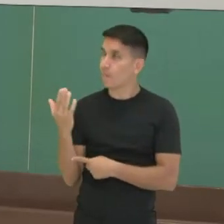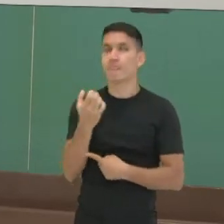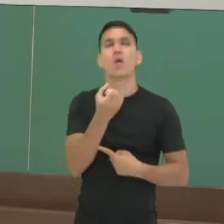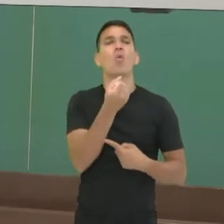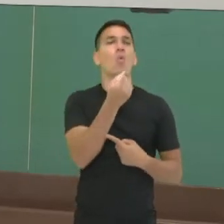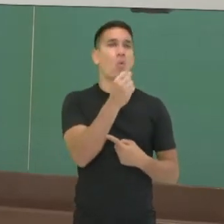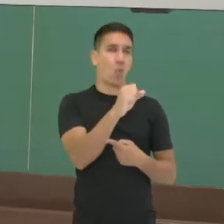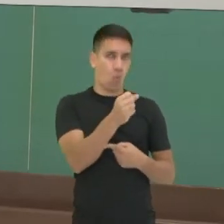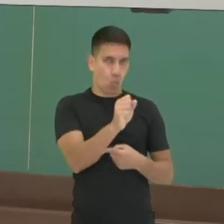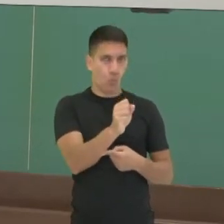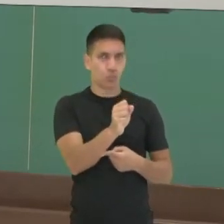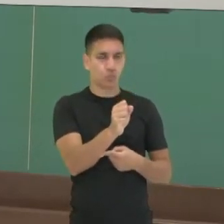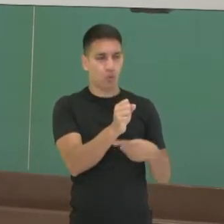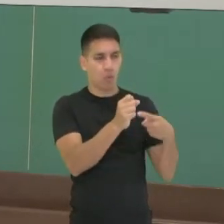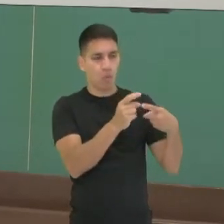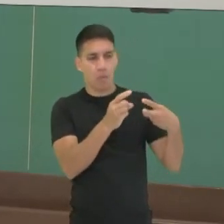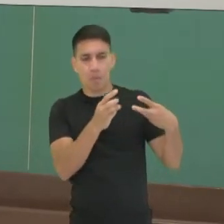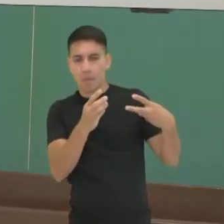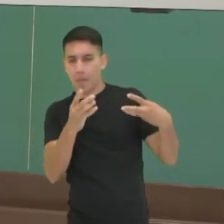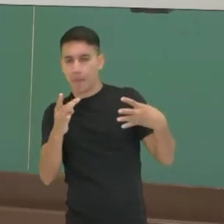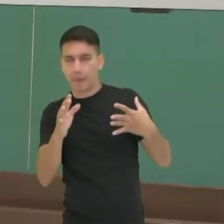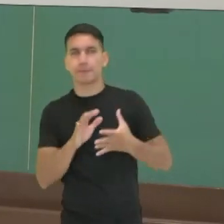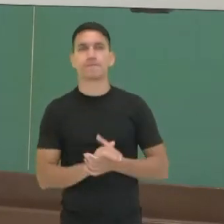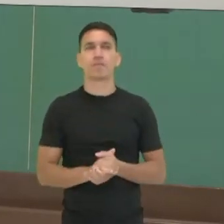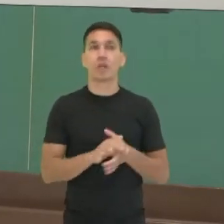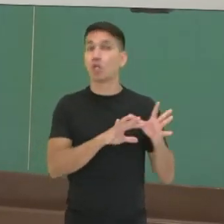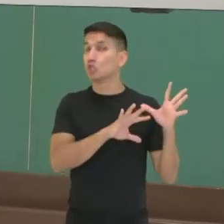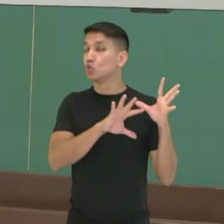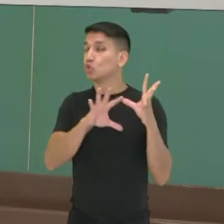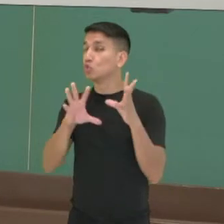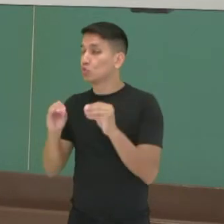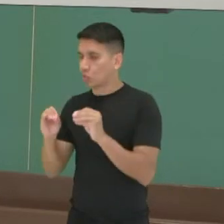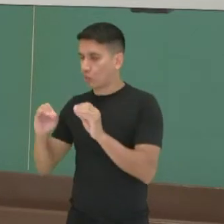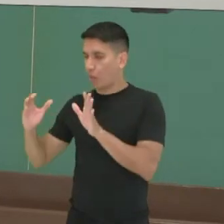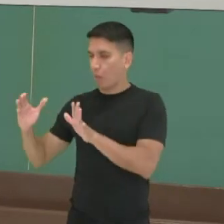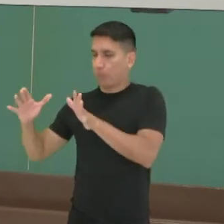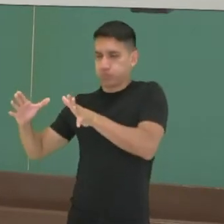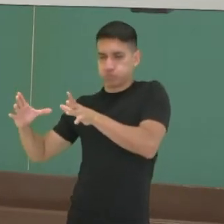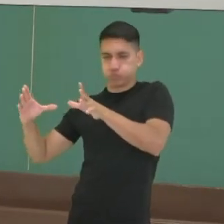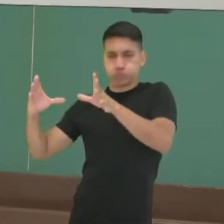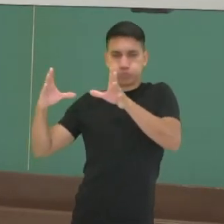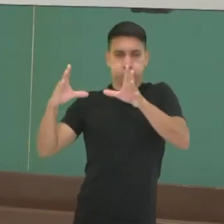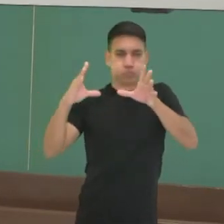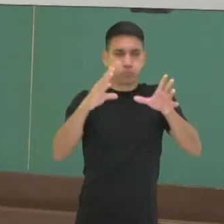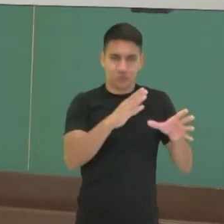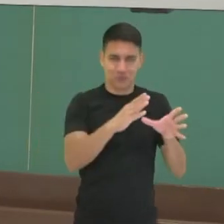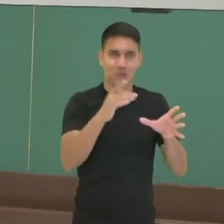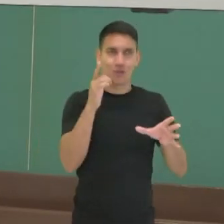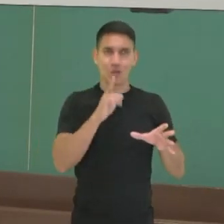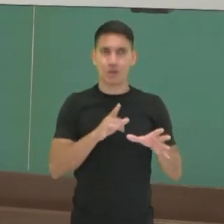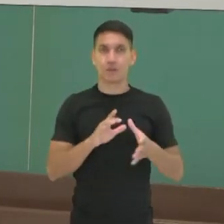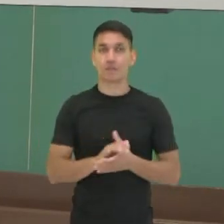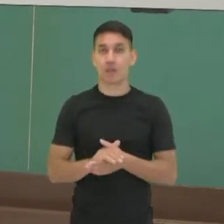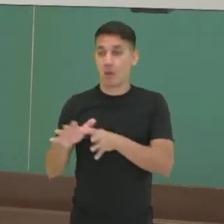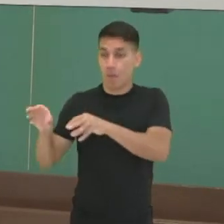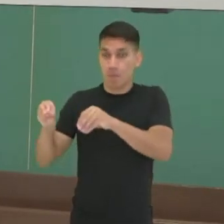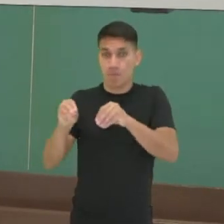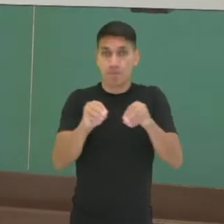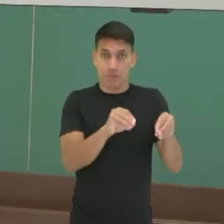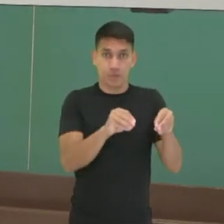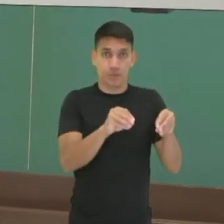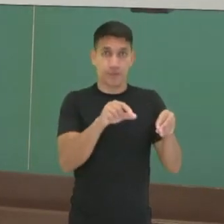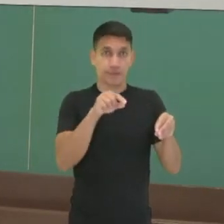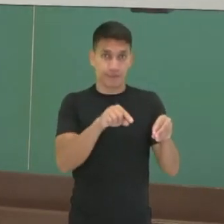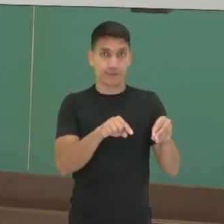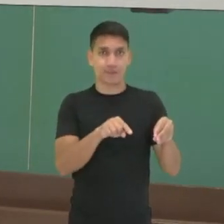7, 8 unidades. Eu pego essa figura toda e ando com ela 8 unidades. Ó. Daqui para cá 8